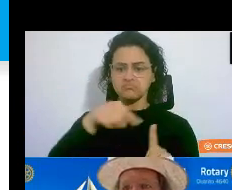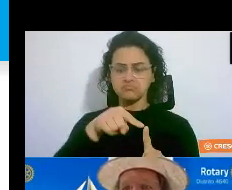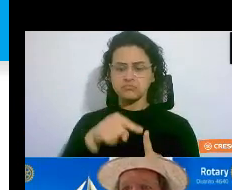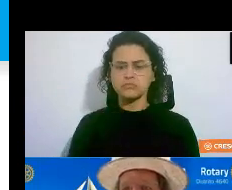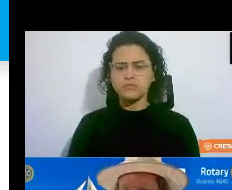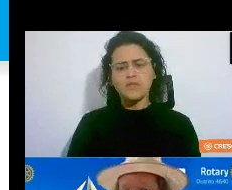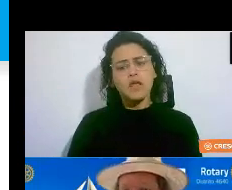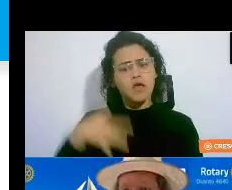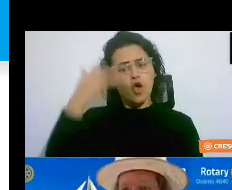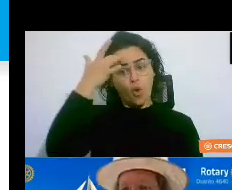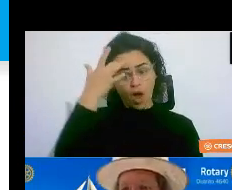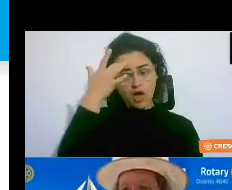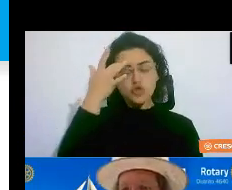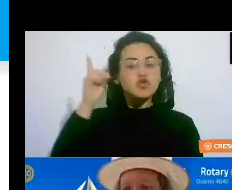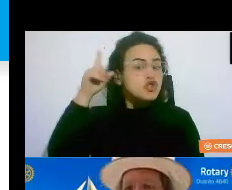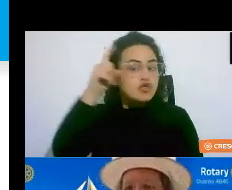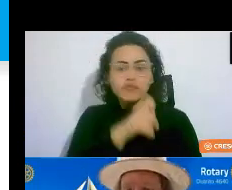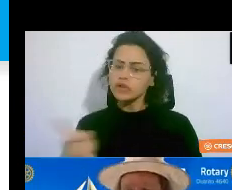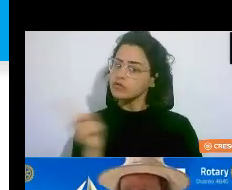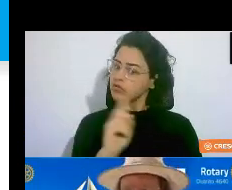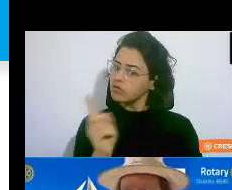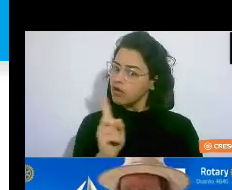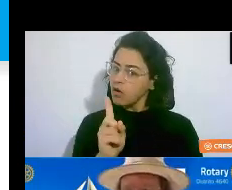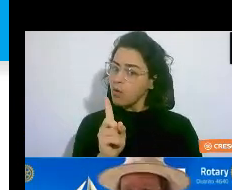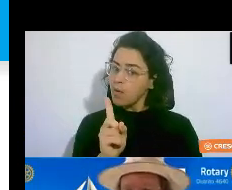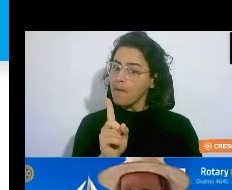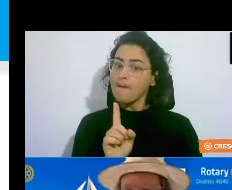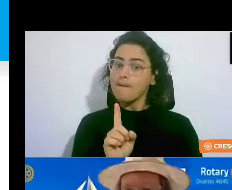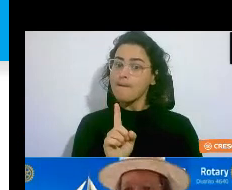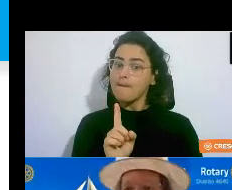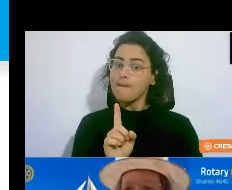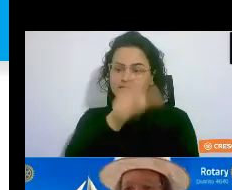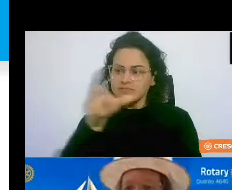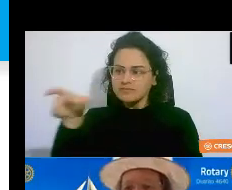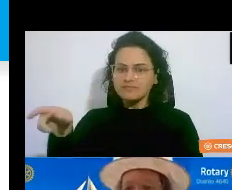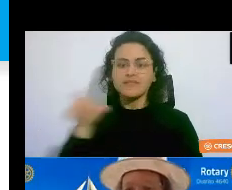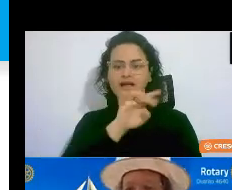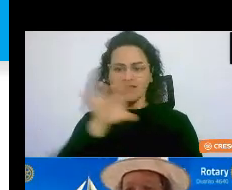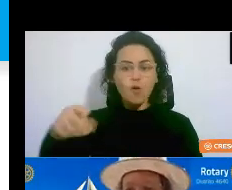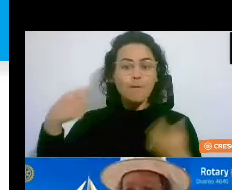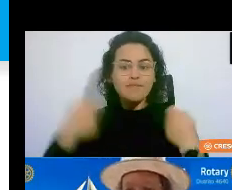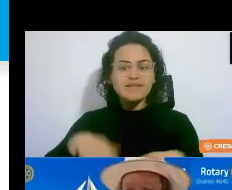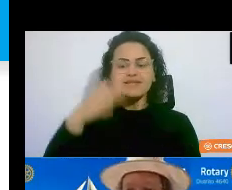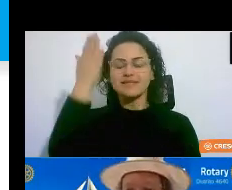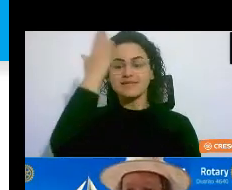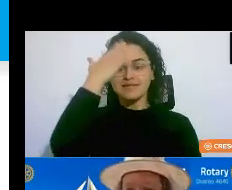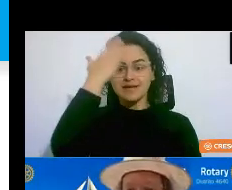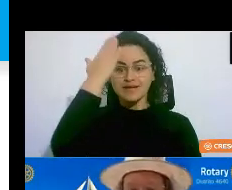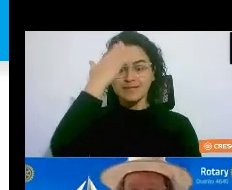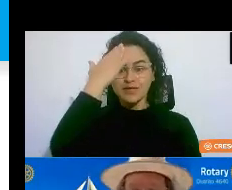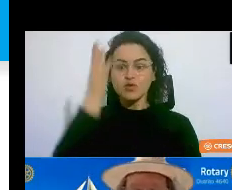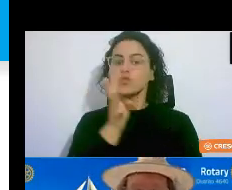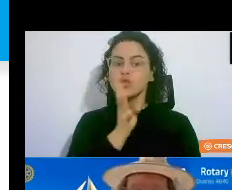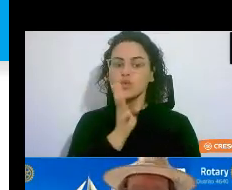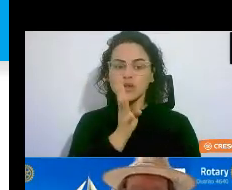difícil, desde que os rotarianos conheçam os programas e conheçam principalmente a Fundação Rotária. Eu